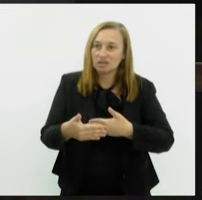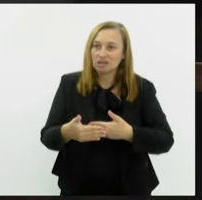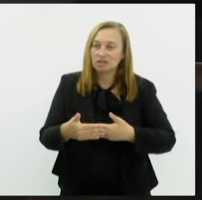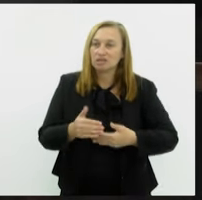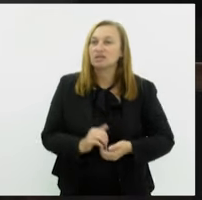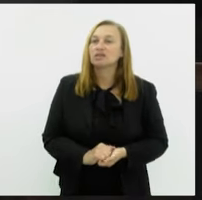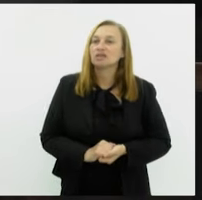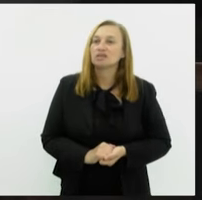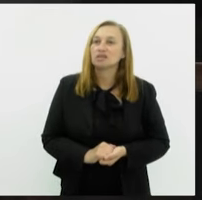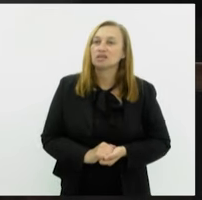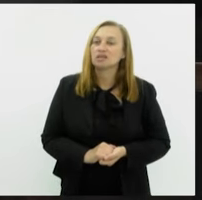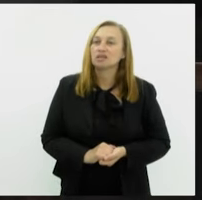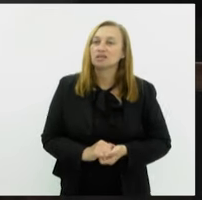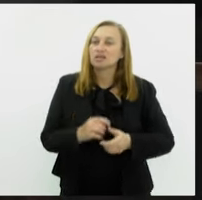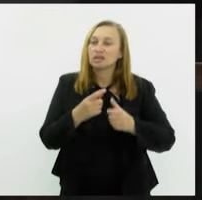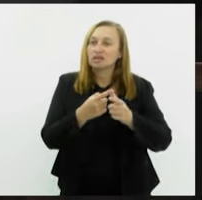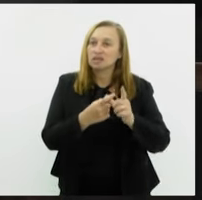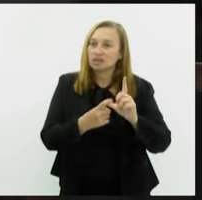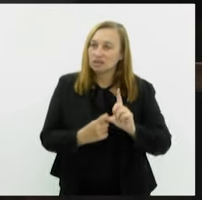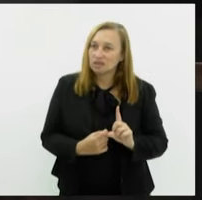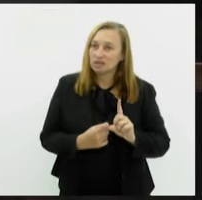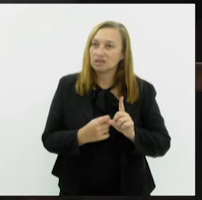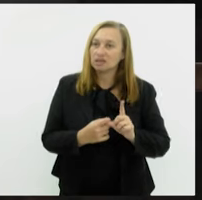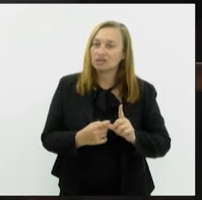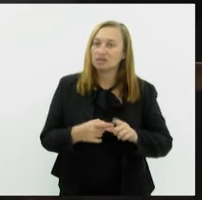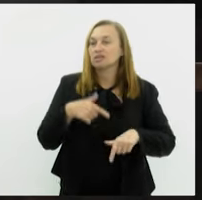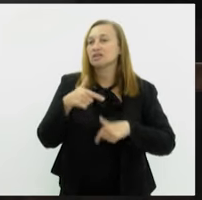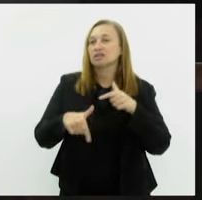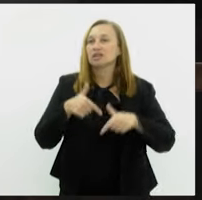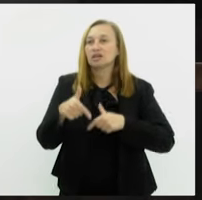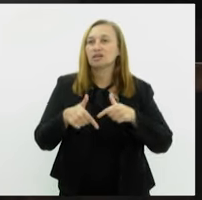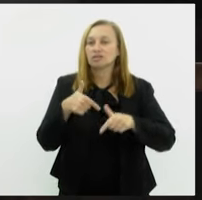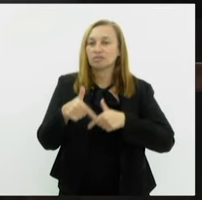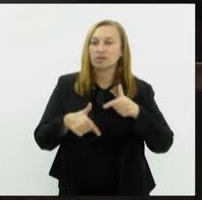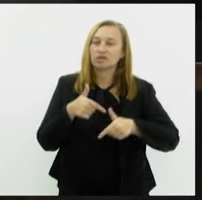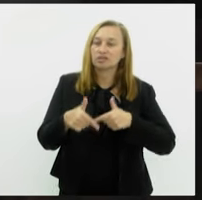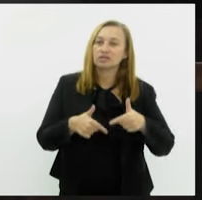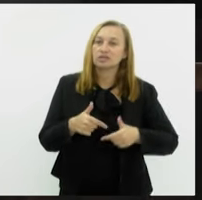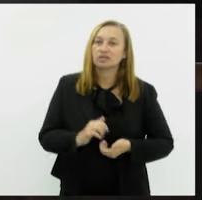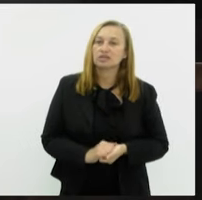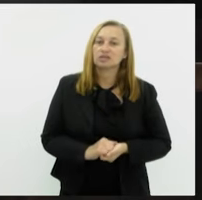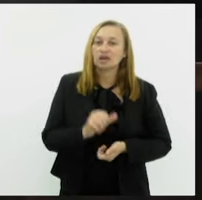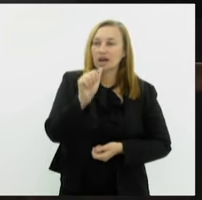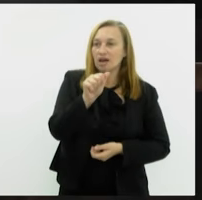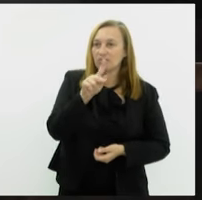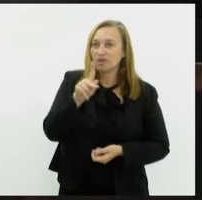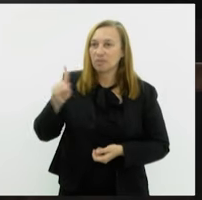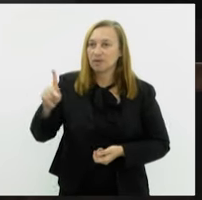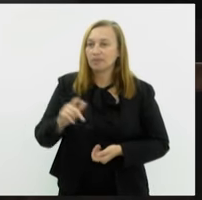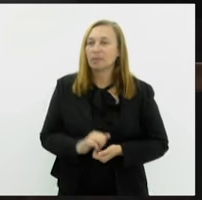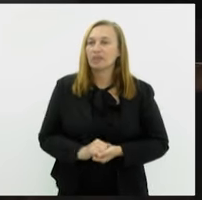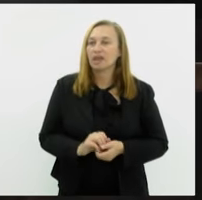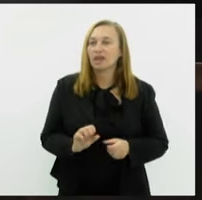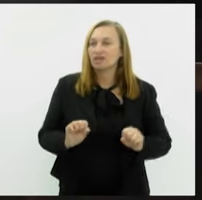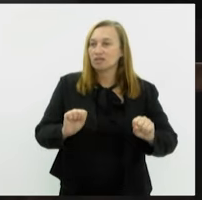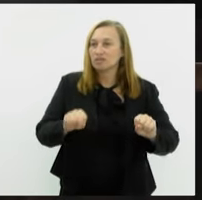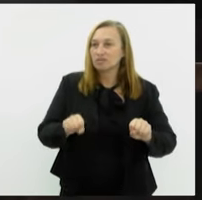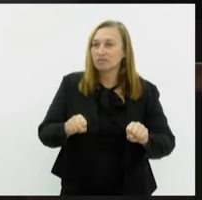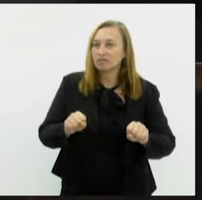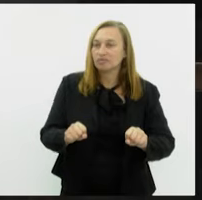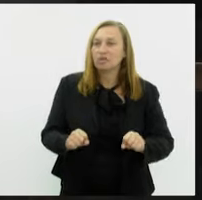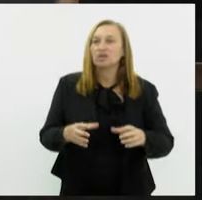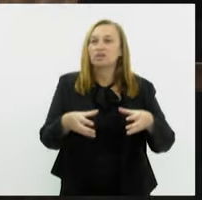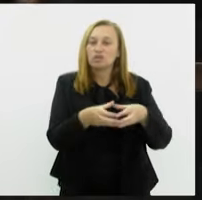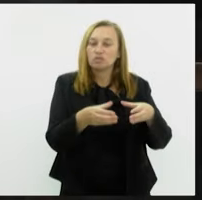que disponham suas dependências aos prestadores de serviços de entrega por aplicativo. Pareceres das comissões